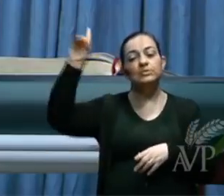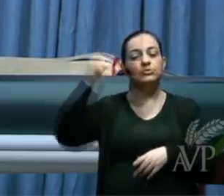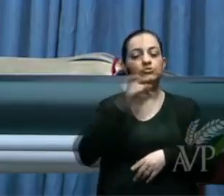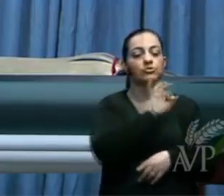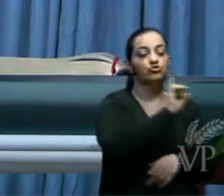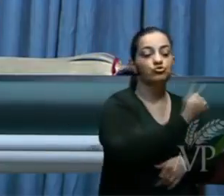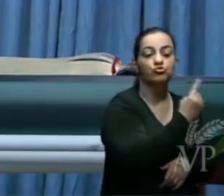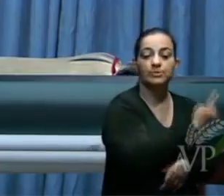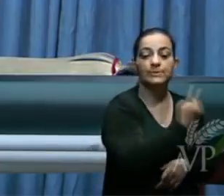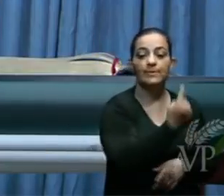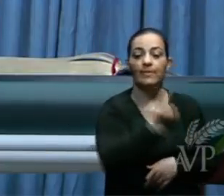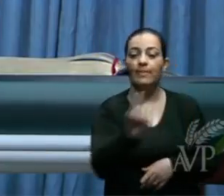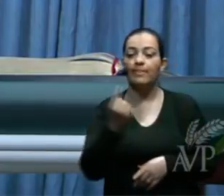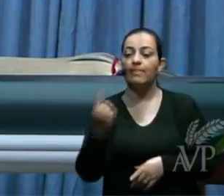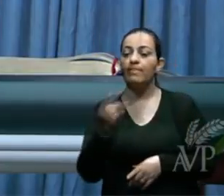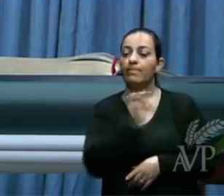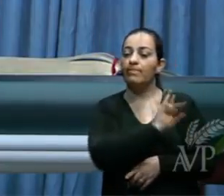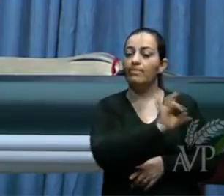indivíduo